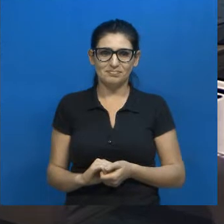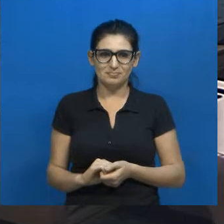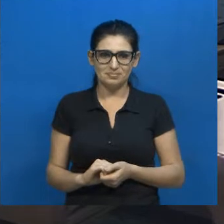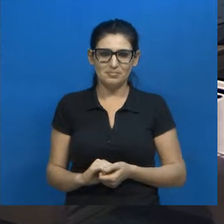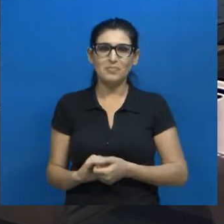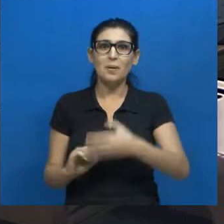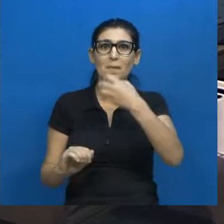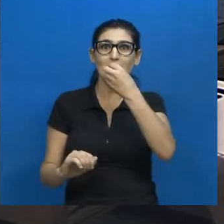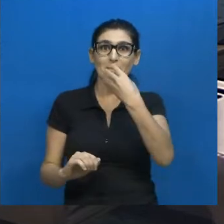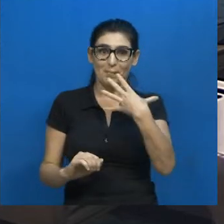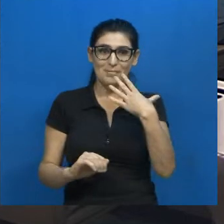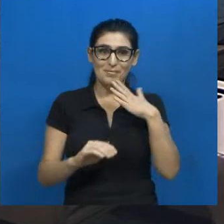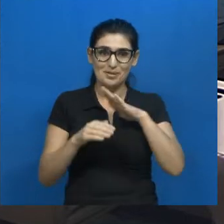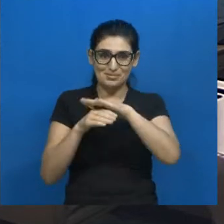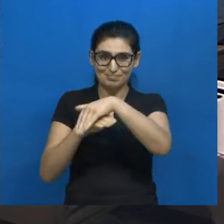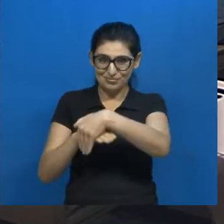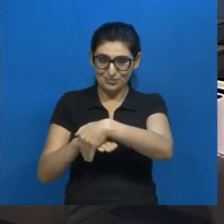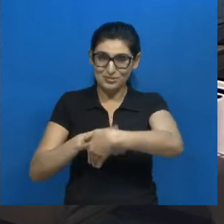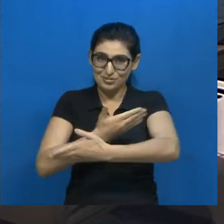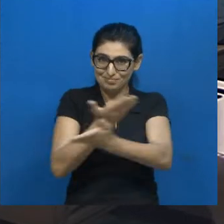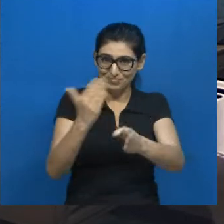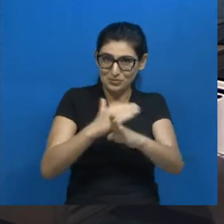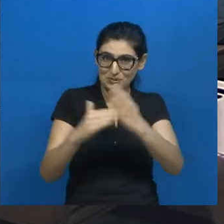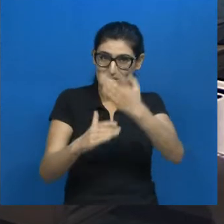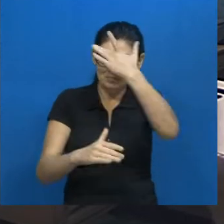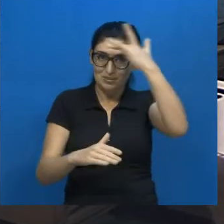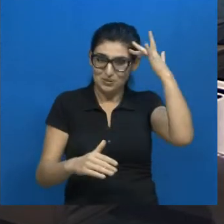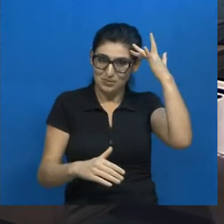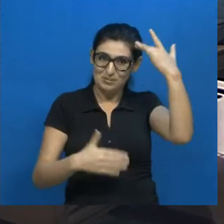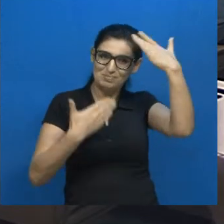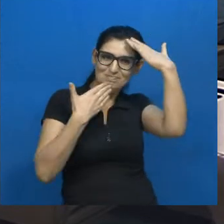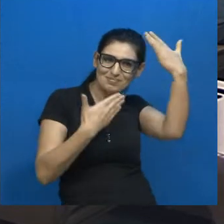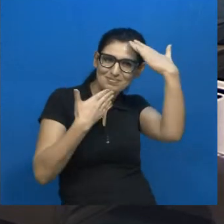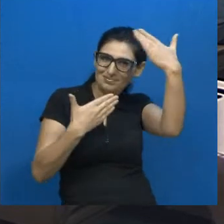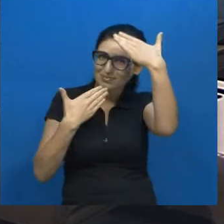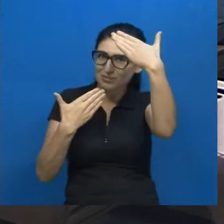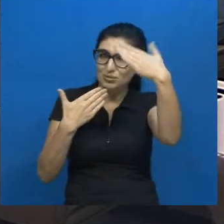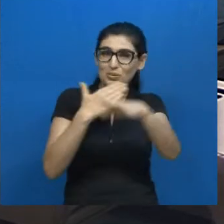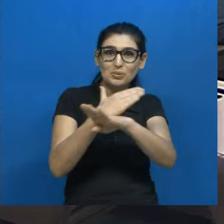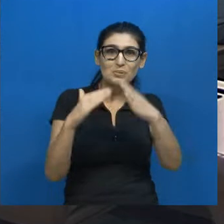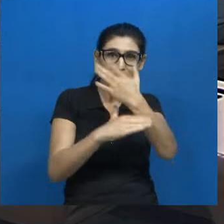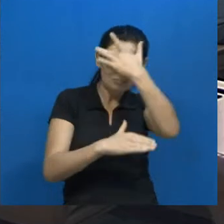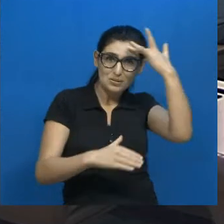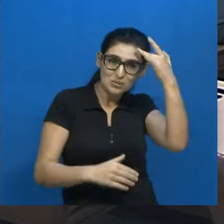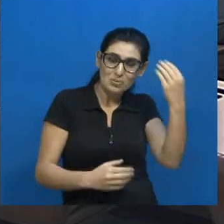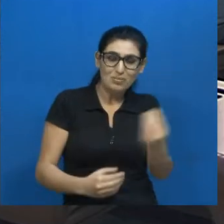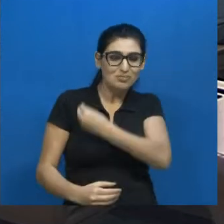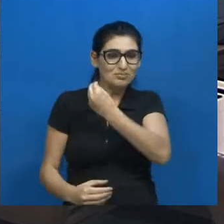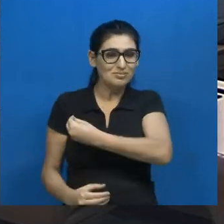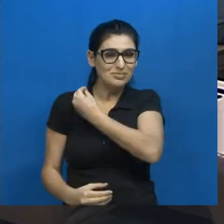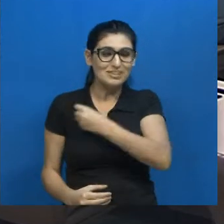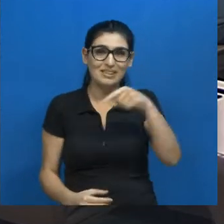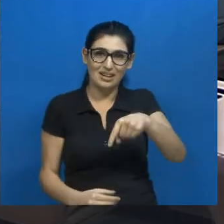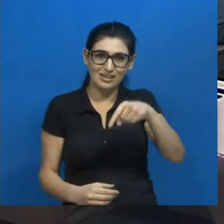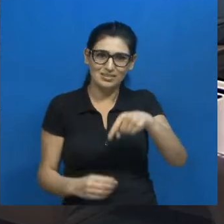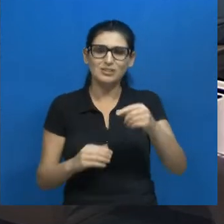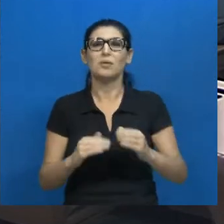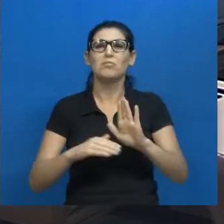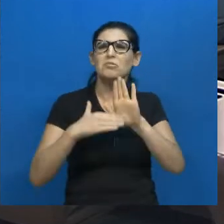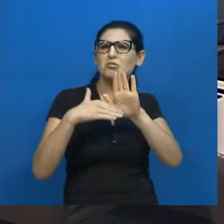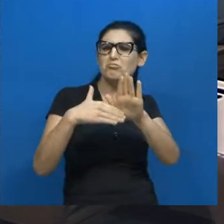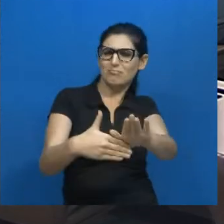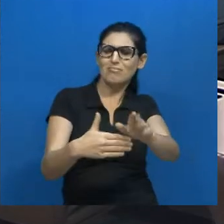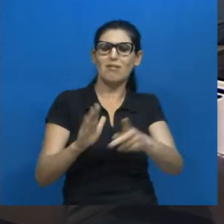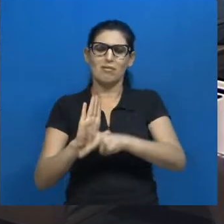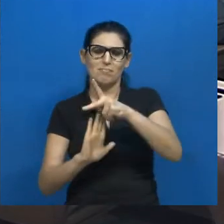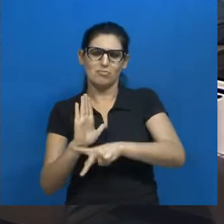Boa noite a todos. Agradeço a presença de todos aqui para contribuirmos com esse projeto de